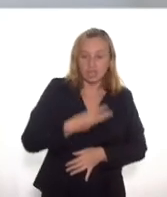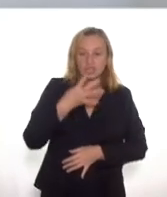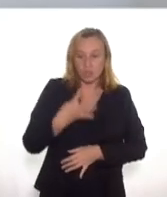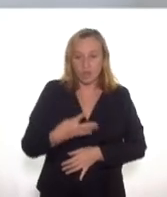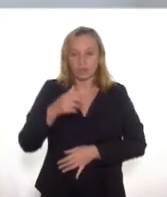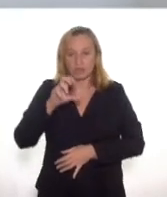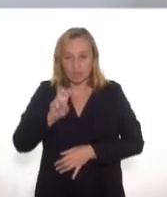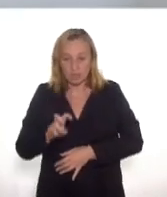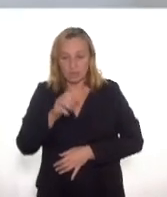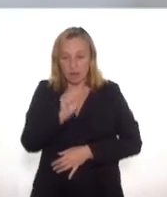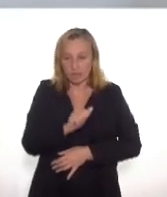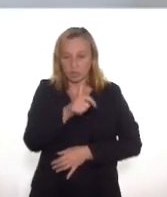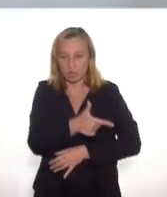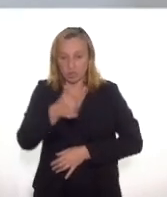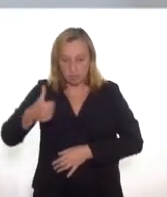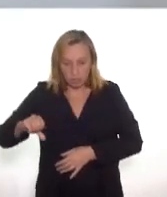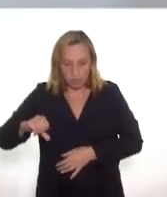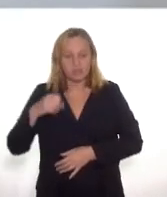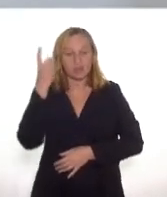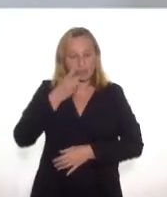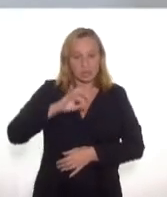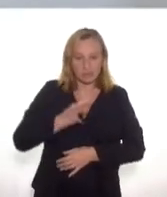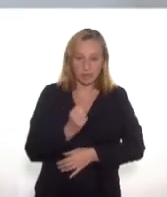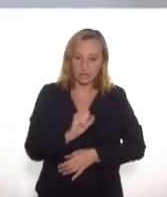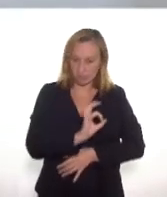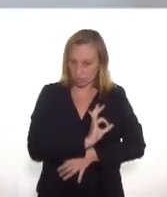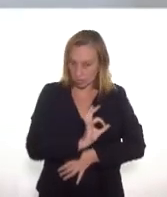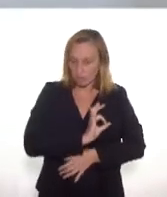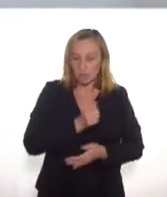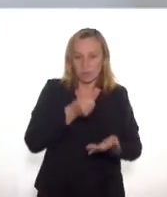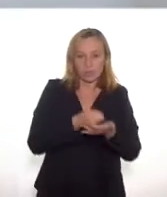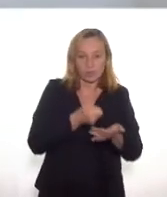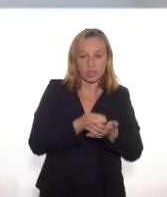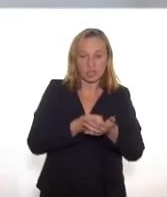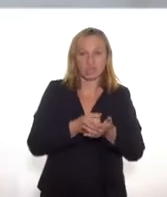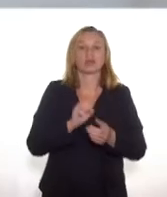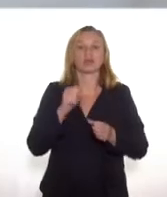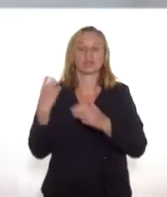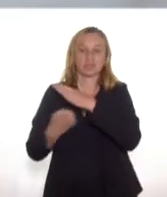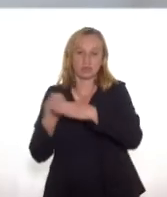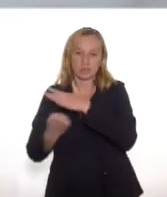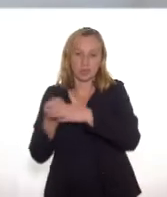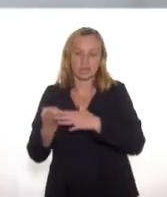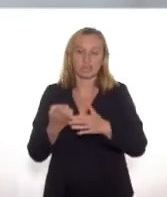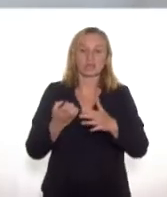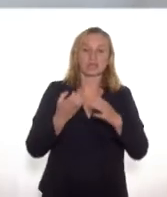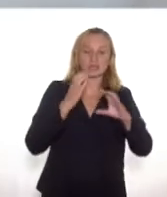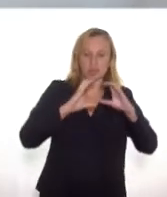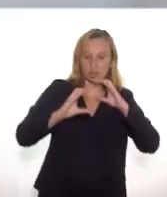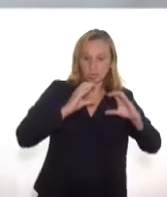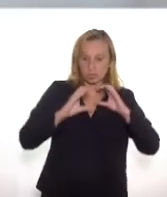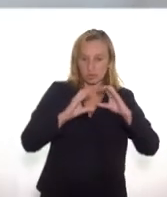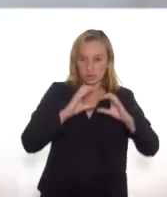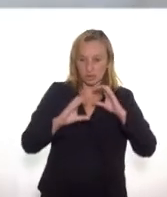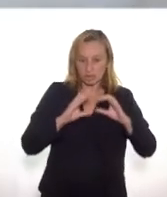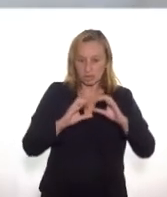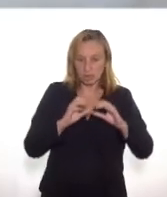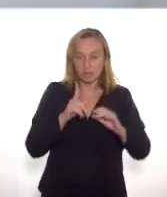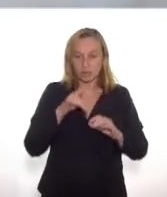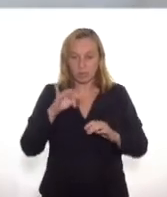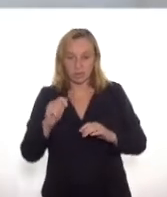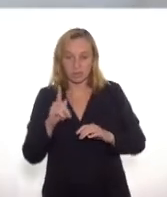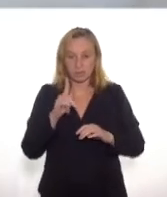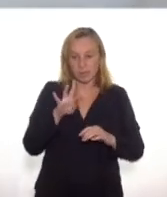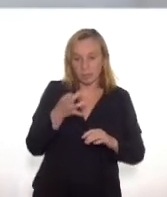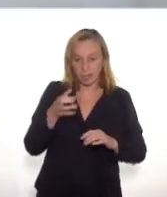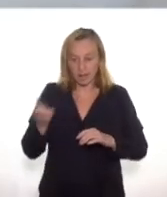345-A de 19, de autoria da deputada Marta Rocha, que obriga as concessionárias de serviços de telecomunicações nos planos de serviço pré-pago a manter